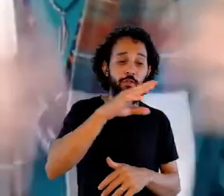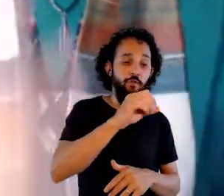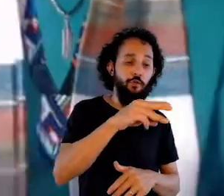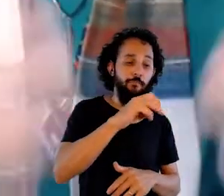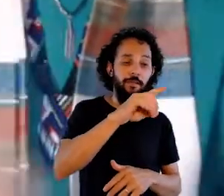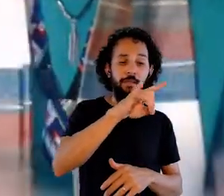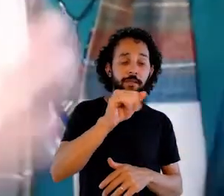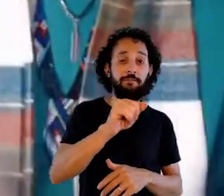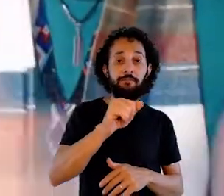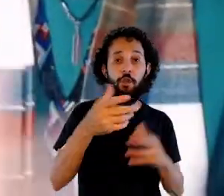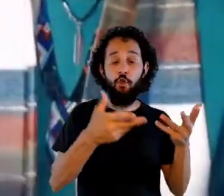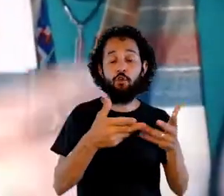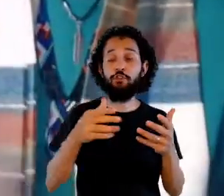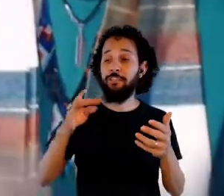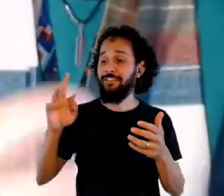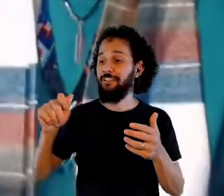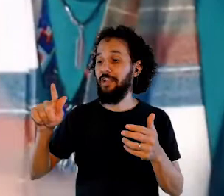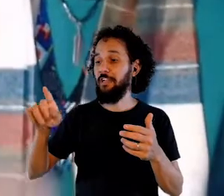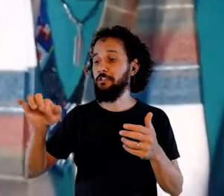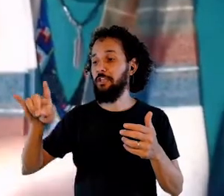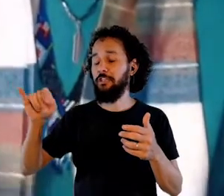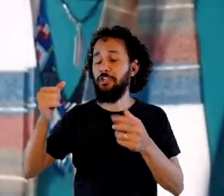Aí chorava.